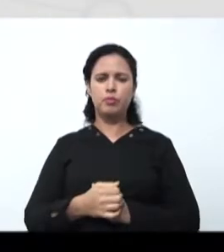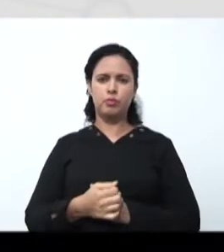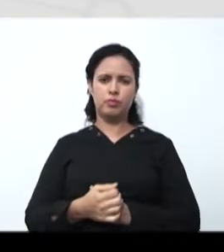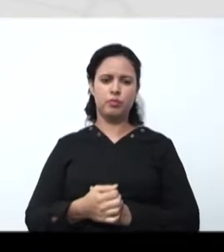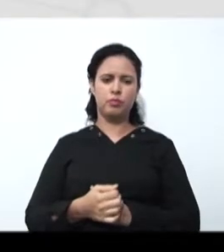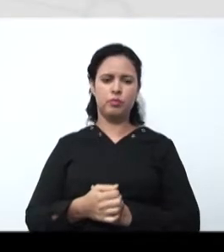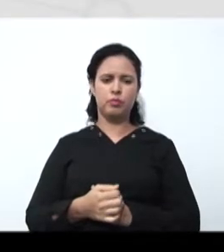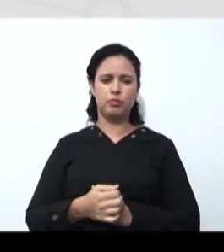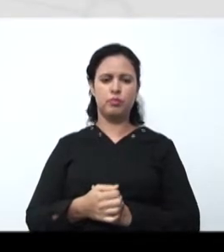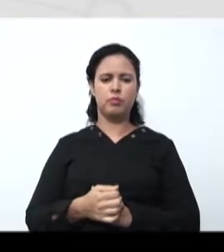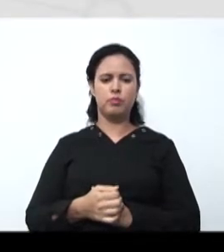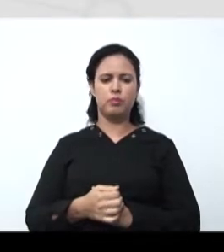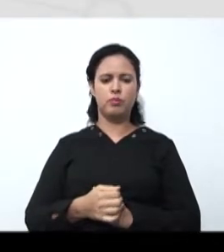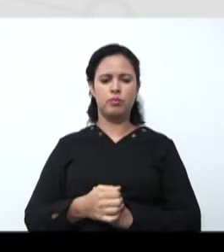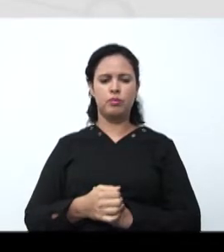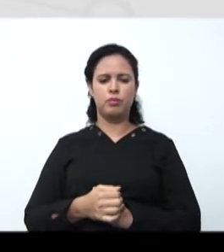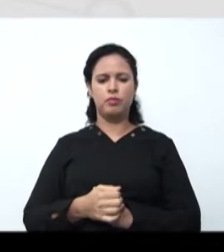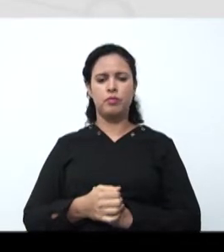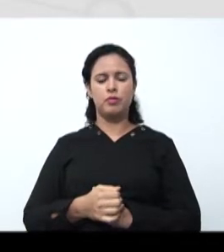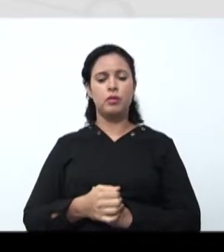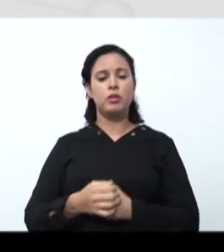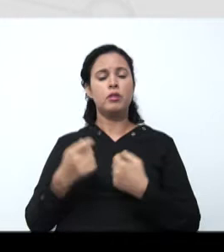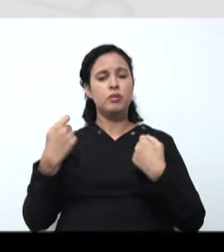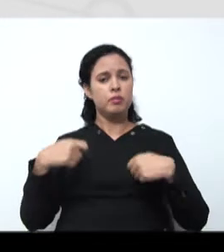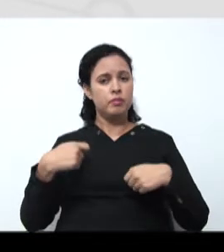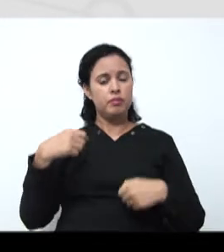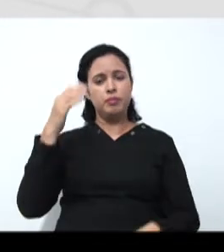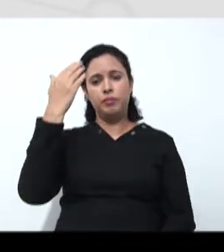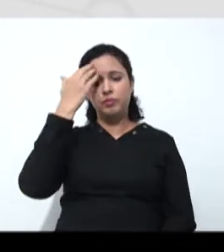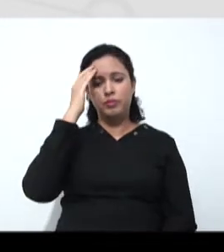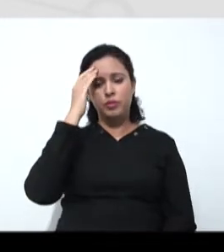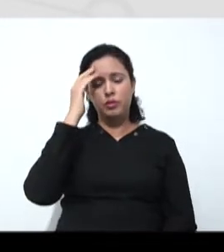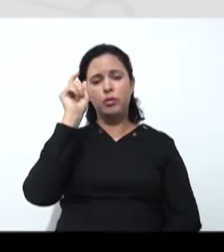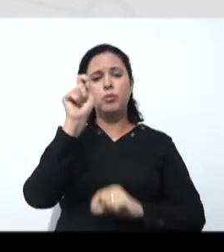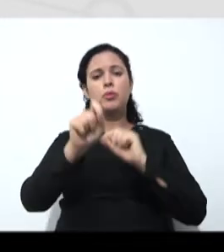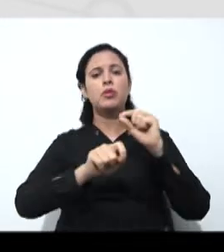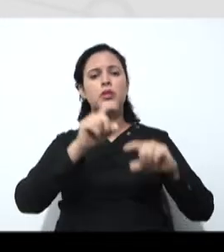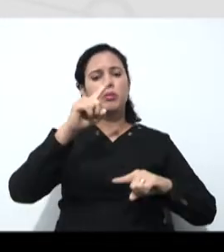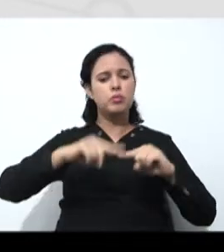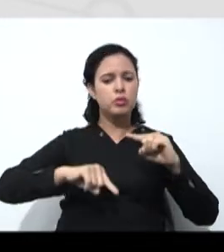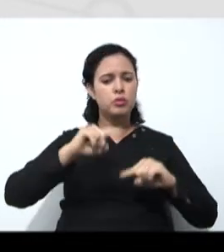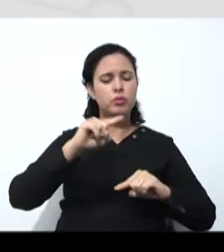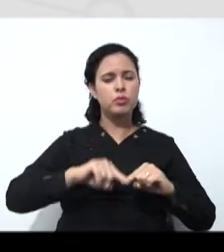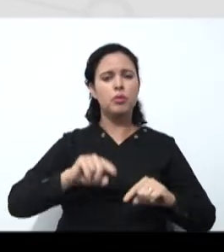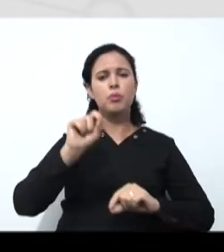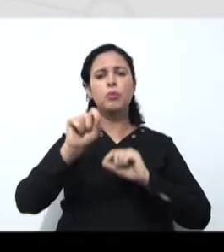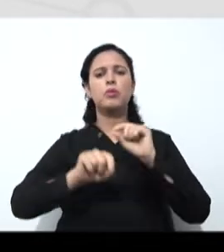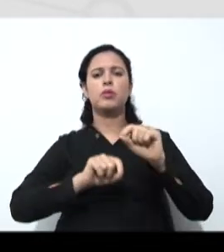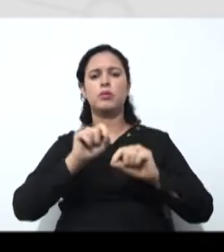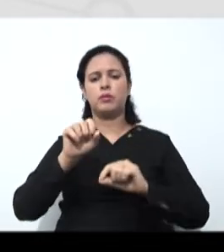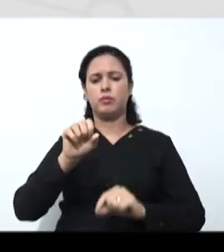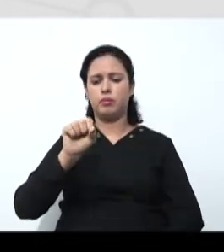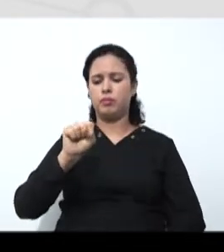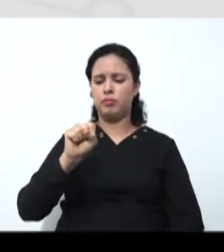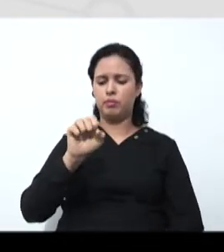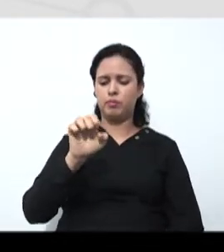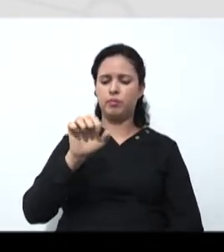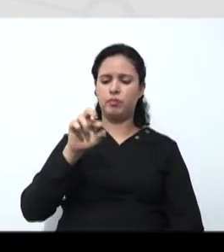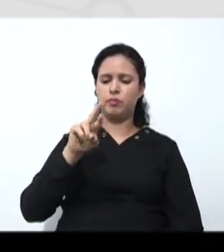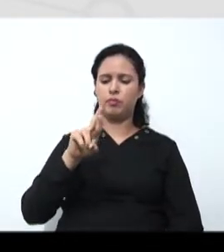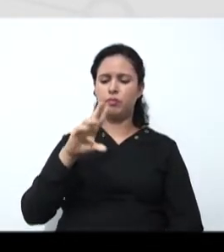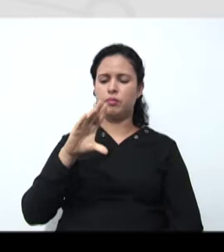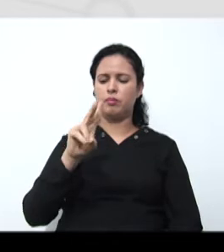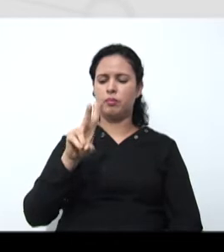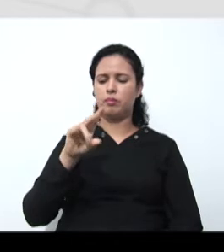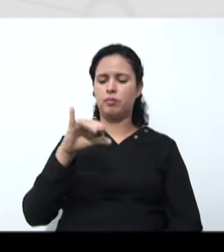E aí, a gente precisa talvez compreender aqui o que são produtos e o que são serviços. Os produtos, eles